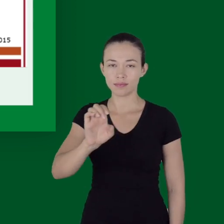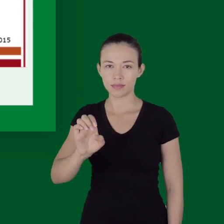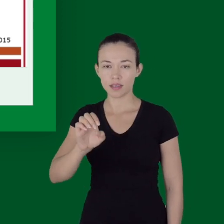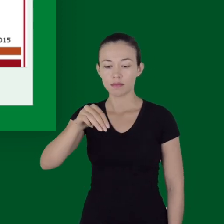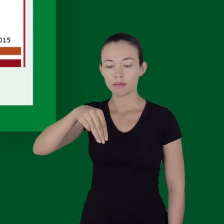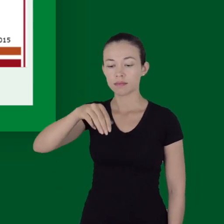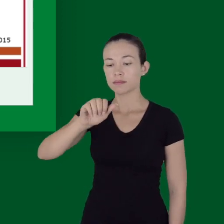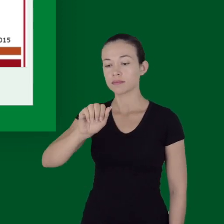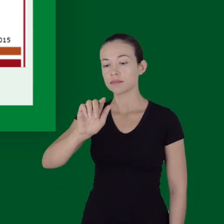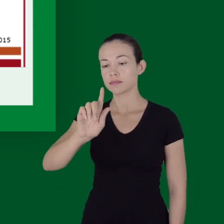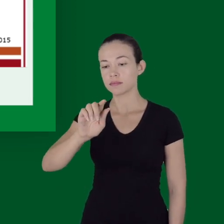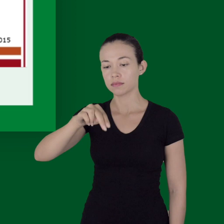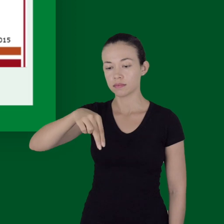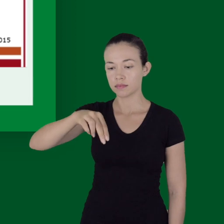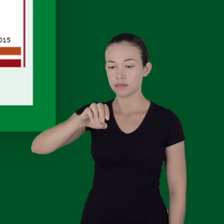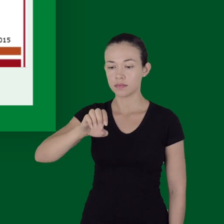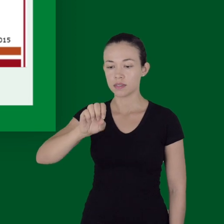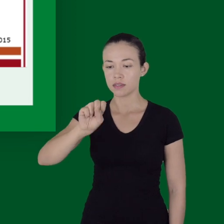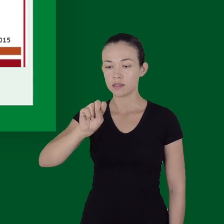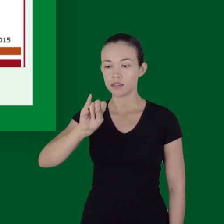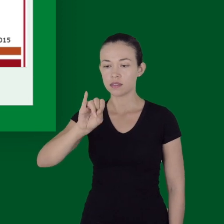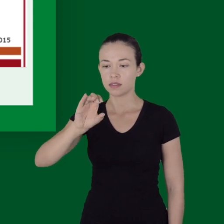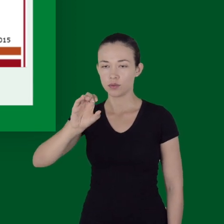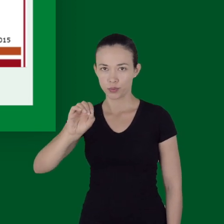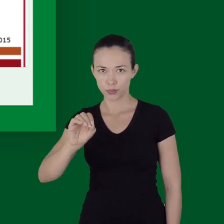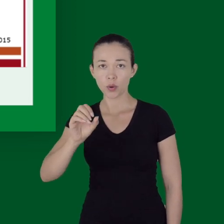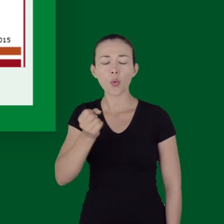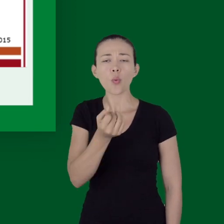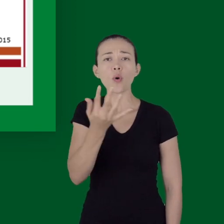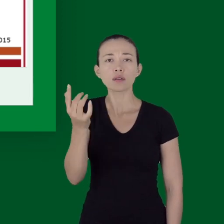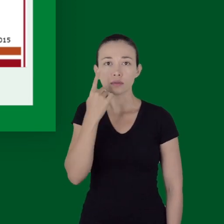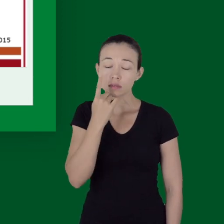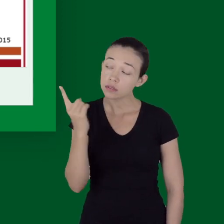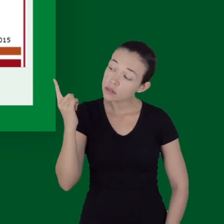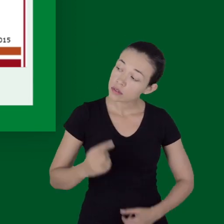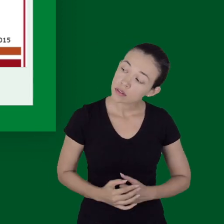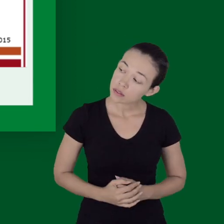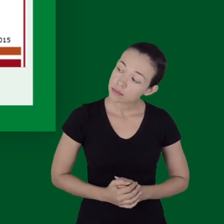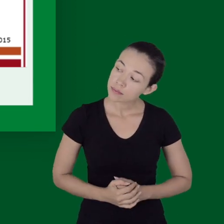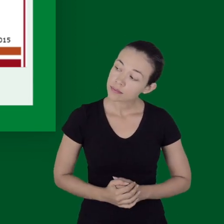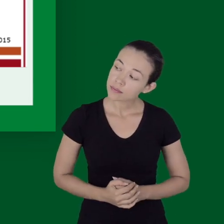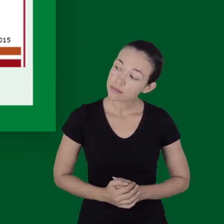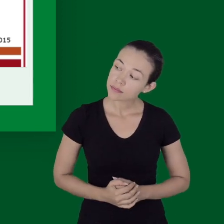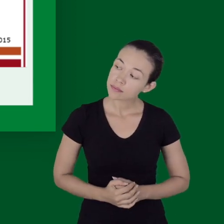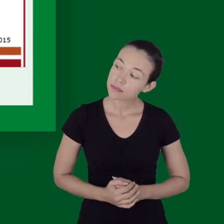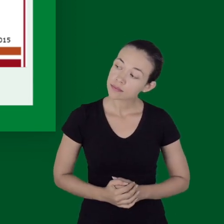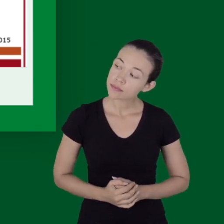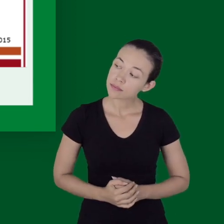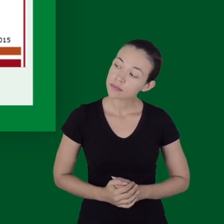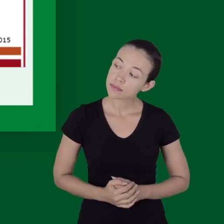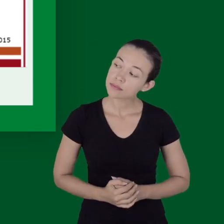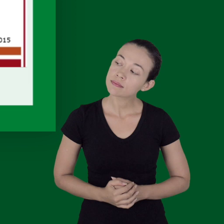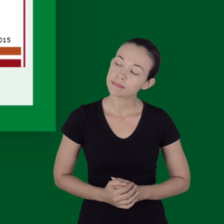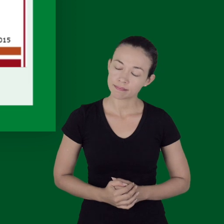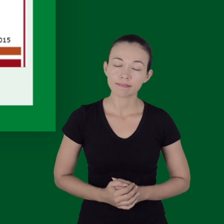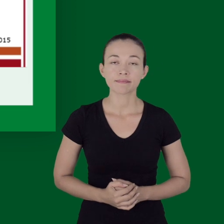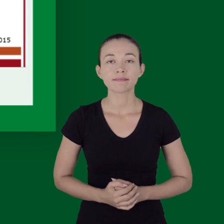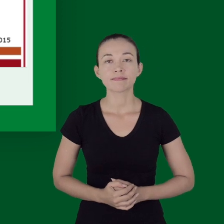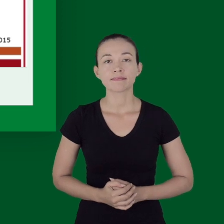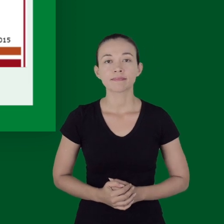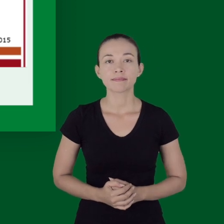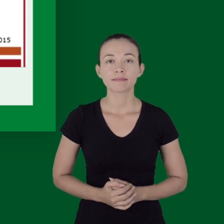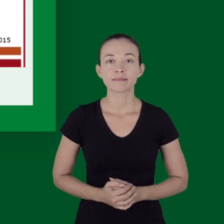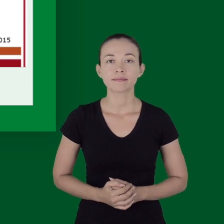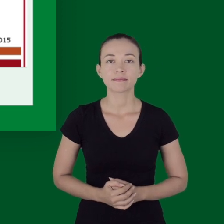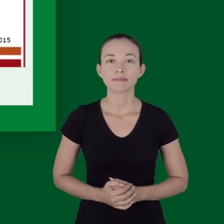desfibrilação não vai reverter a taquiarritmia e o sulfato de magnésio vai. A gente dilui de 1 a 2 gramas, fazendo o ataque, né, e deixando a